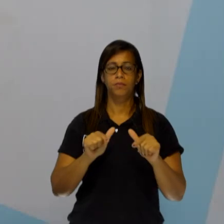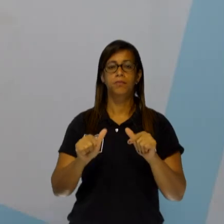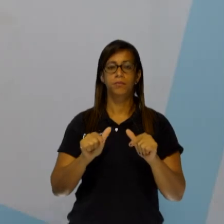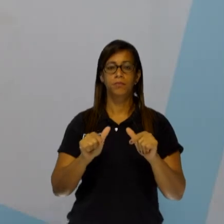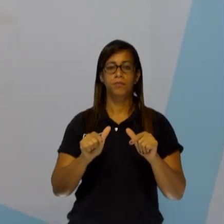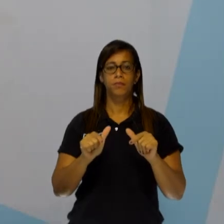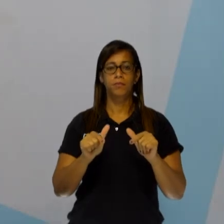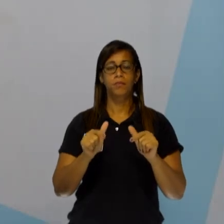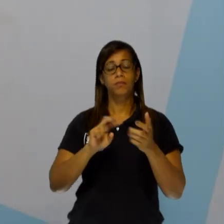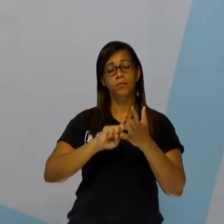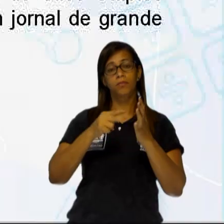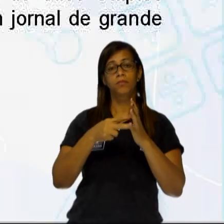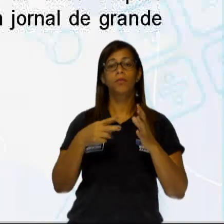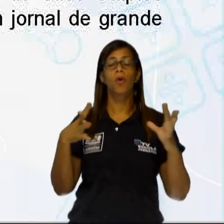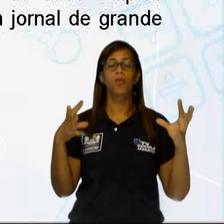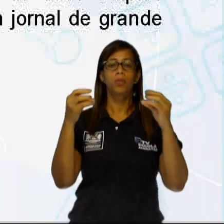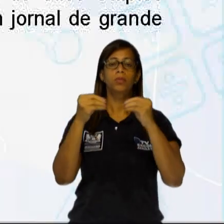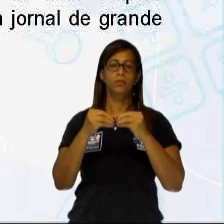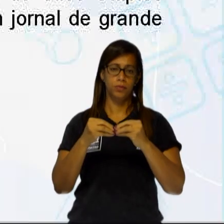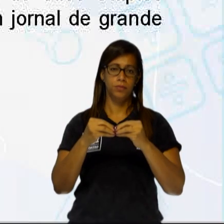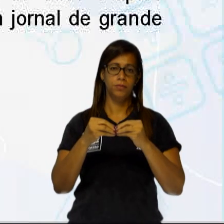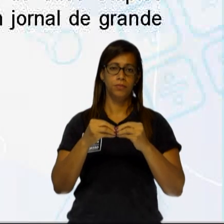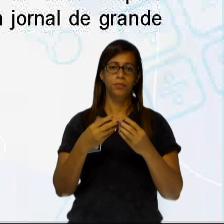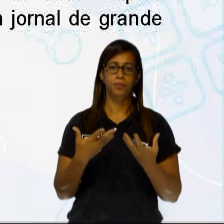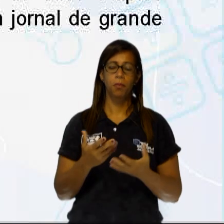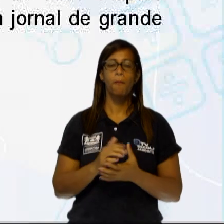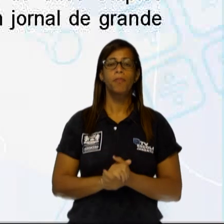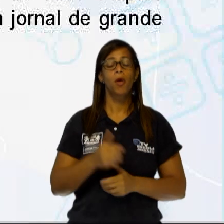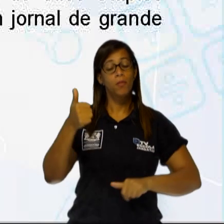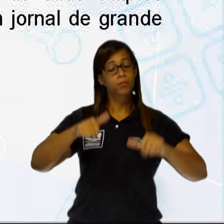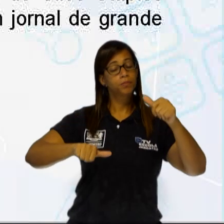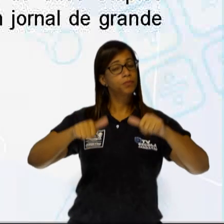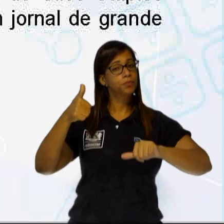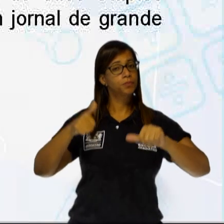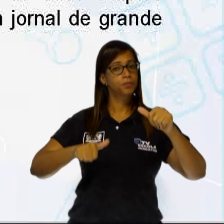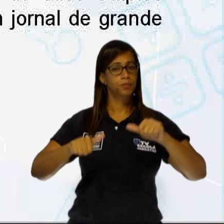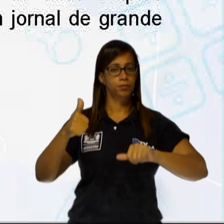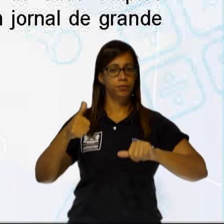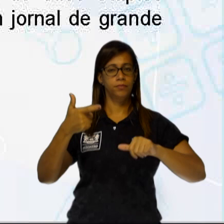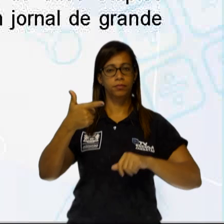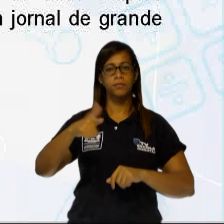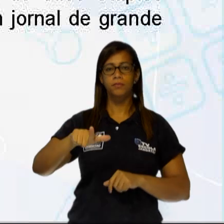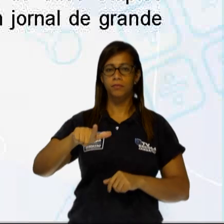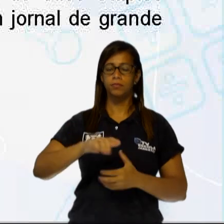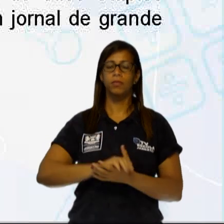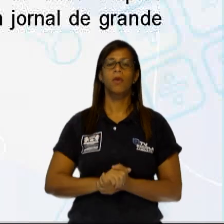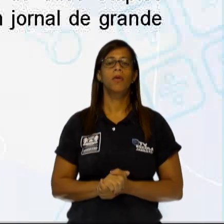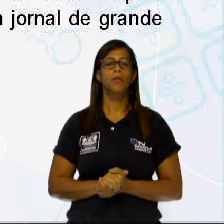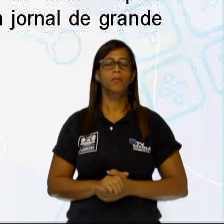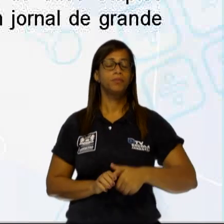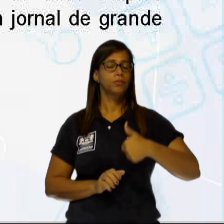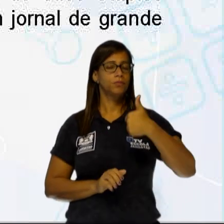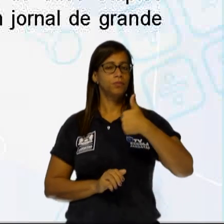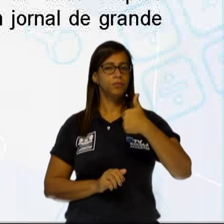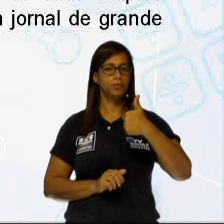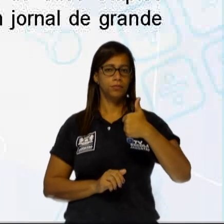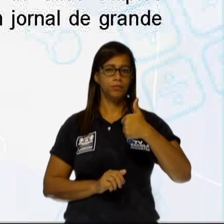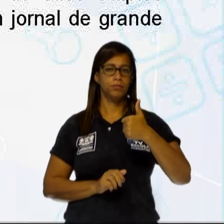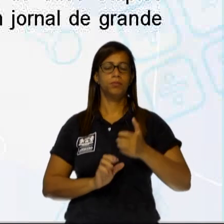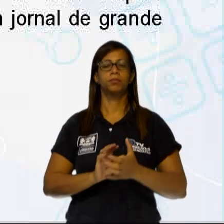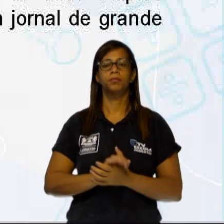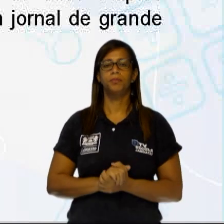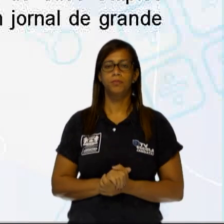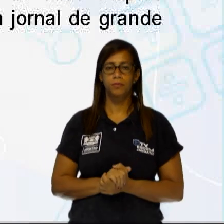uma resenha. Por se tratar de uma resenha, agora a gente vai fazer a avaliação mais criteriosa. Item A. Devido à